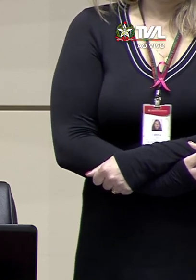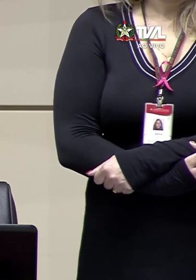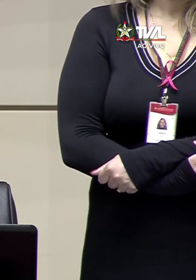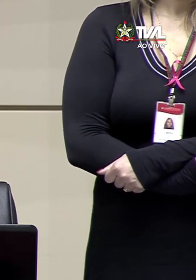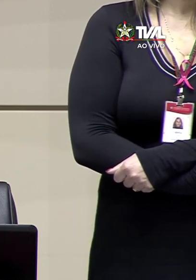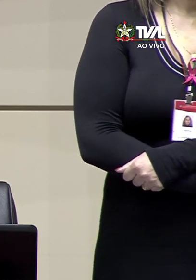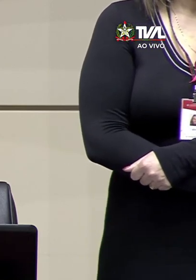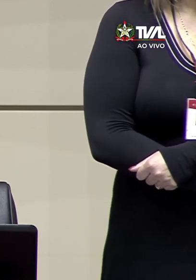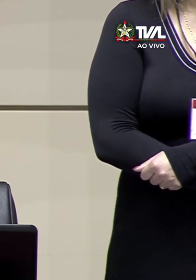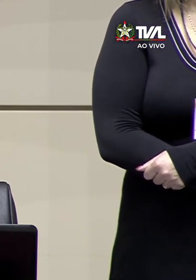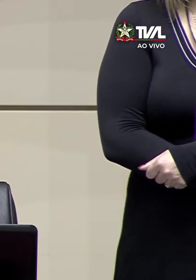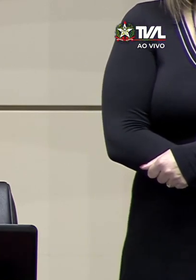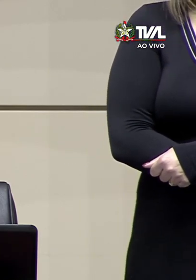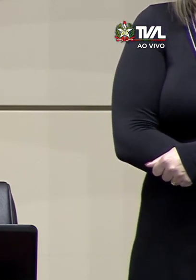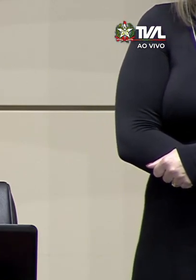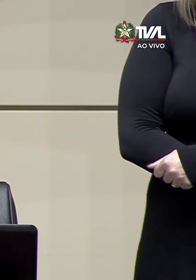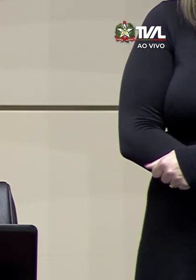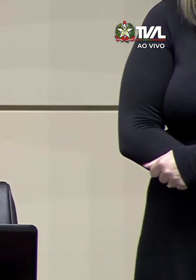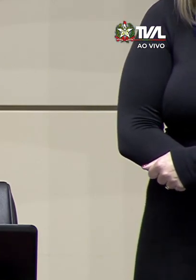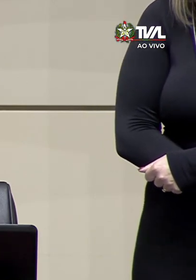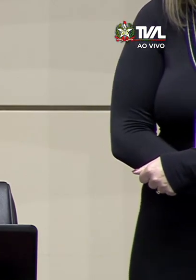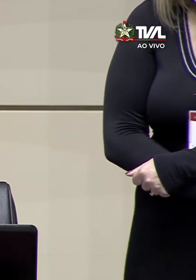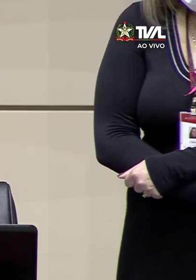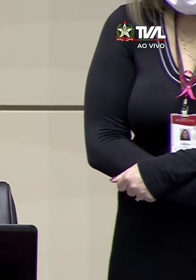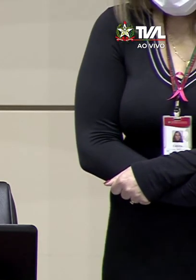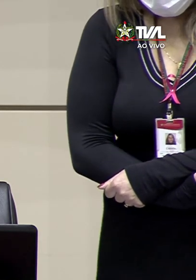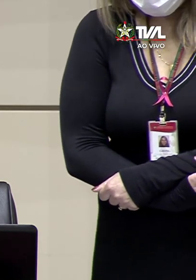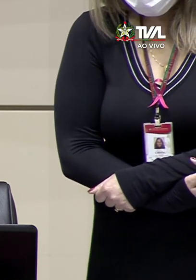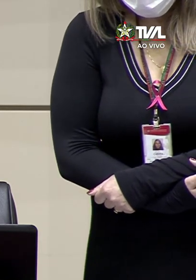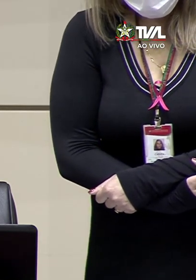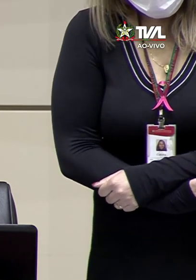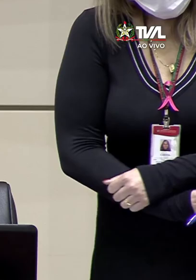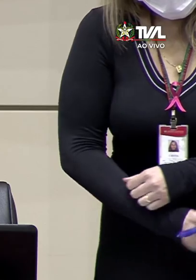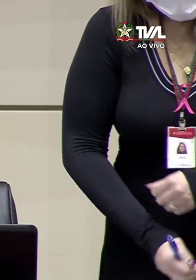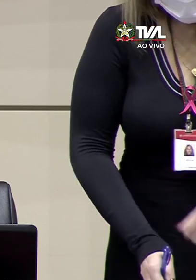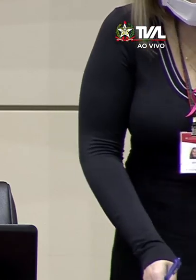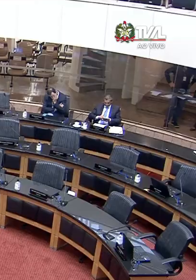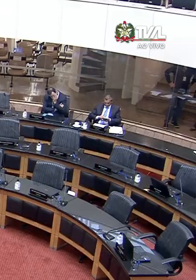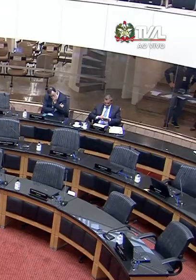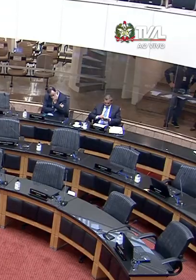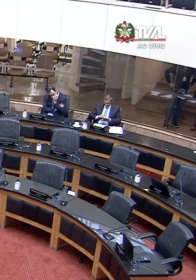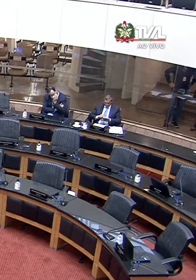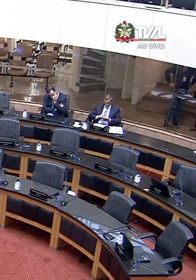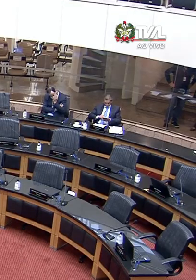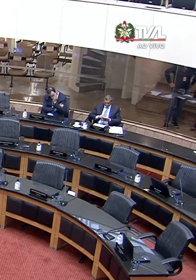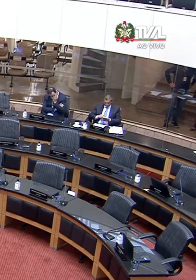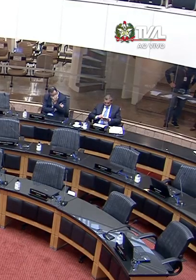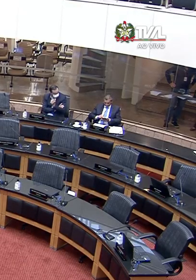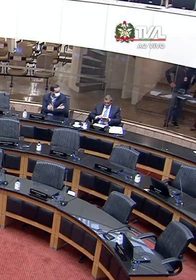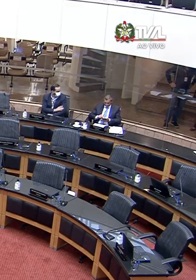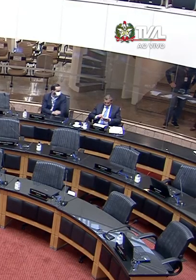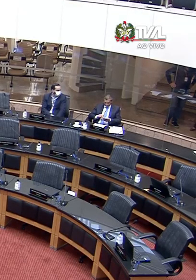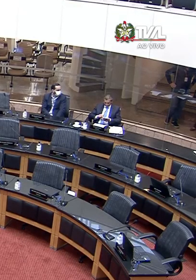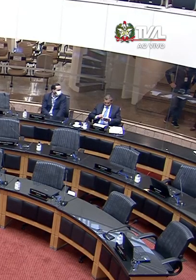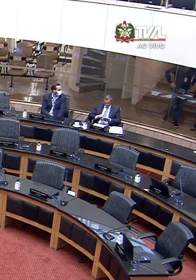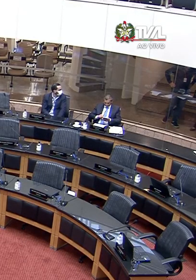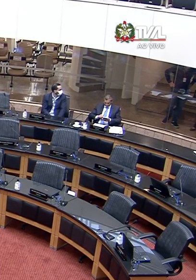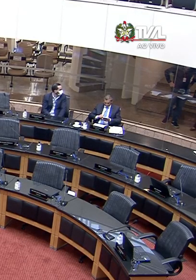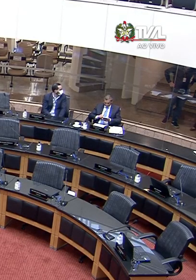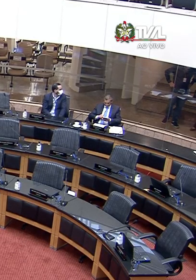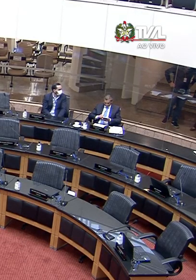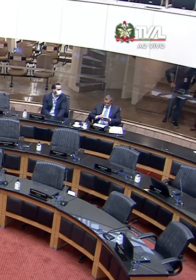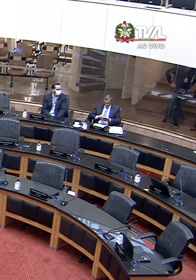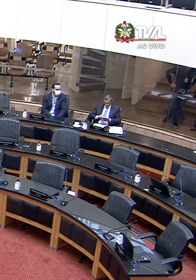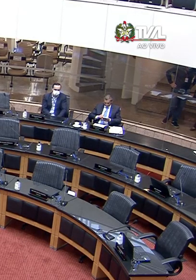parecer. Então, em discussão, não querendo mais discutir, em votação, aprovado por